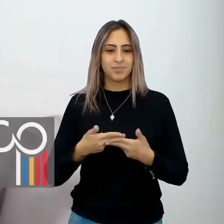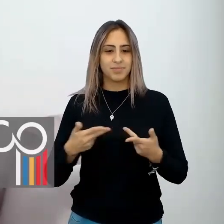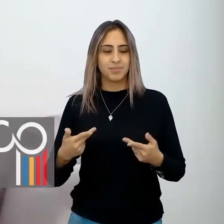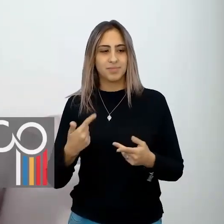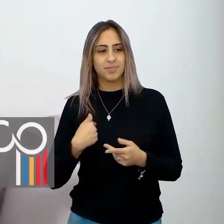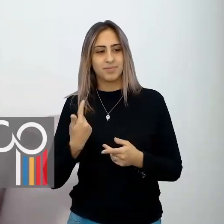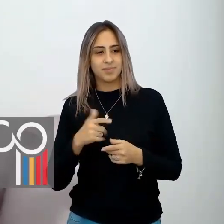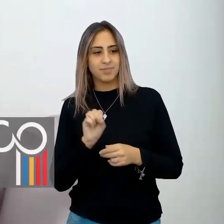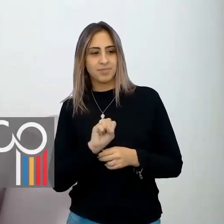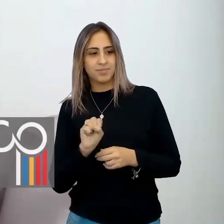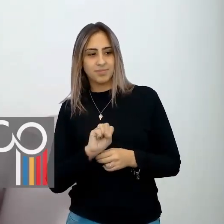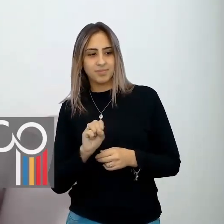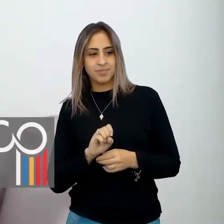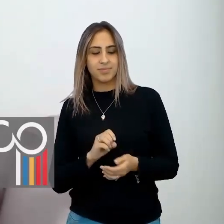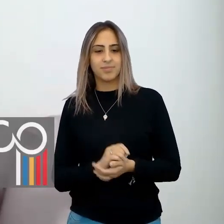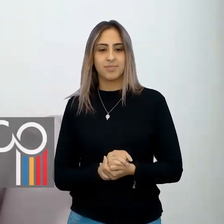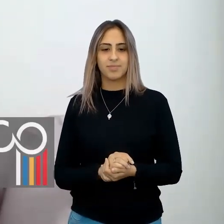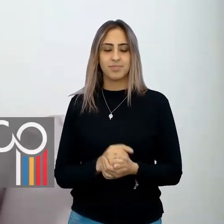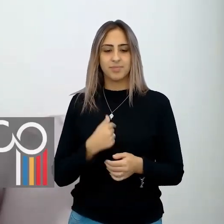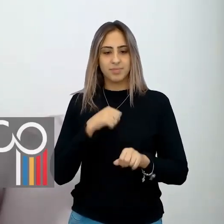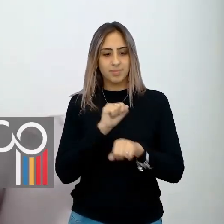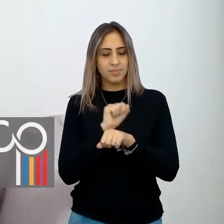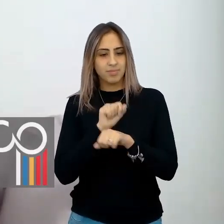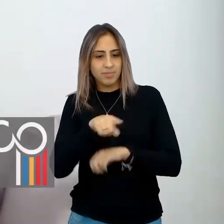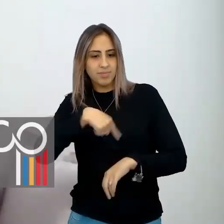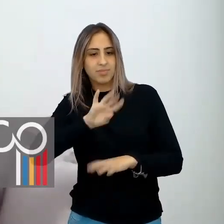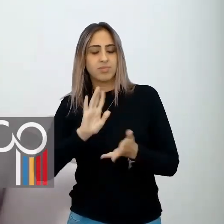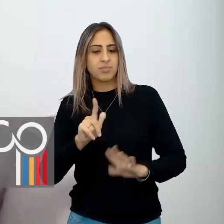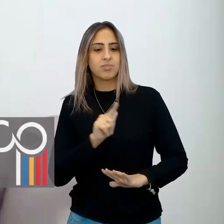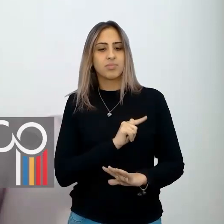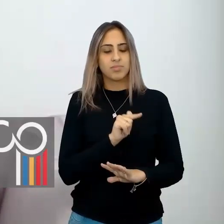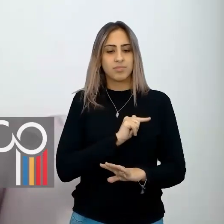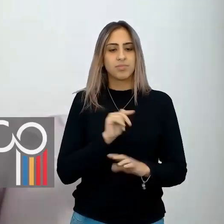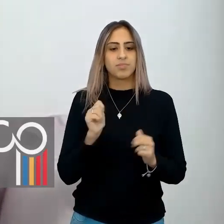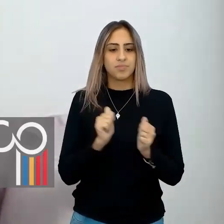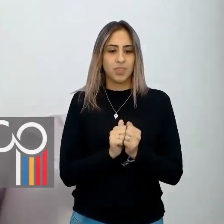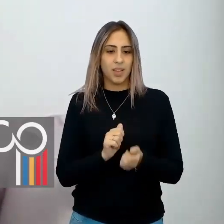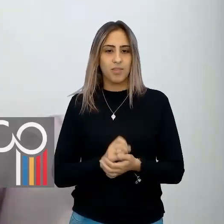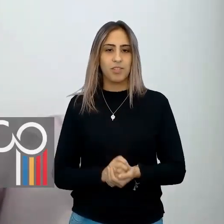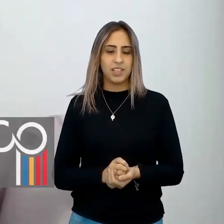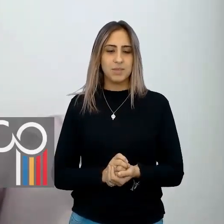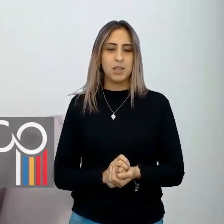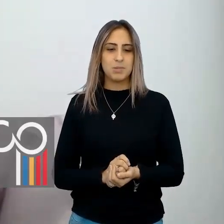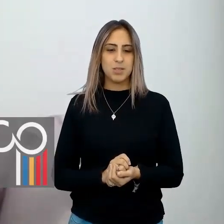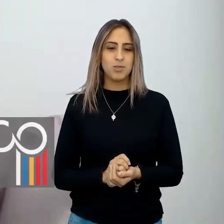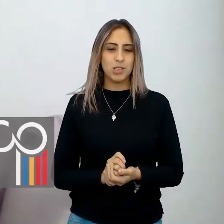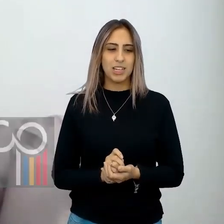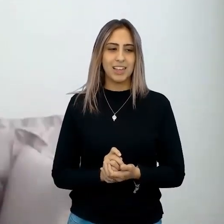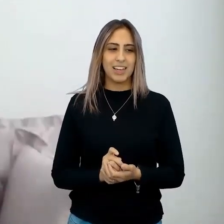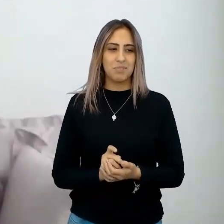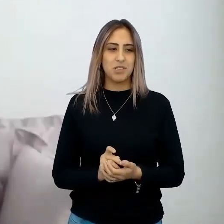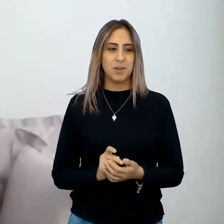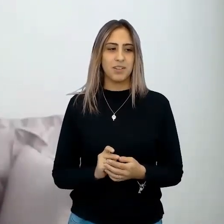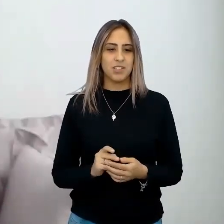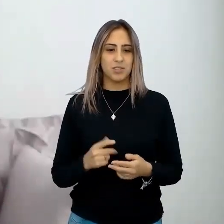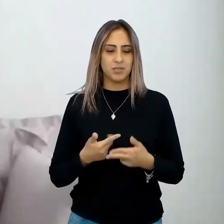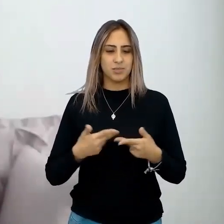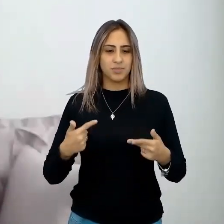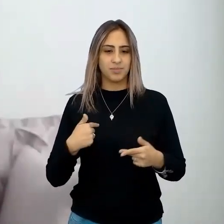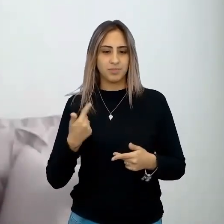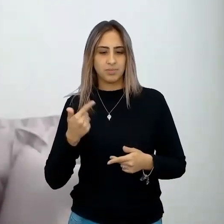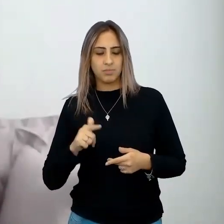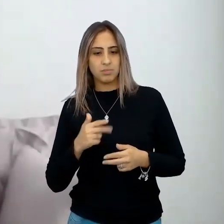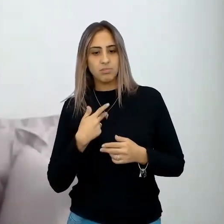do segundo bimestre. Então, espero aí que vocês estejam já com a corda toda para dar início a um novo bimestre. Vou fazer